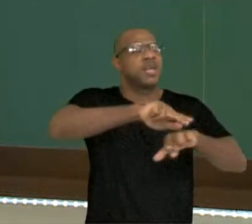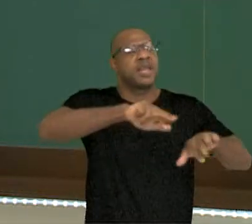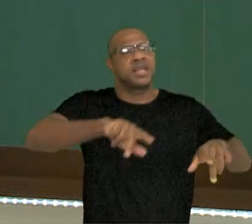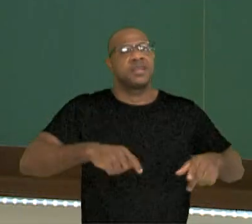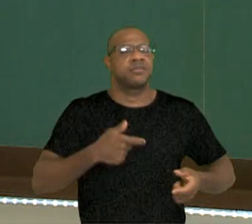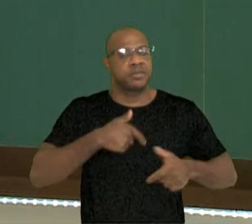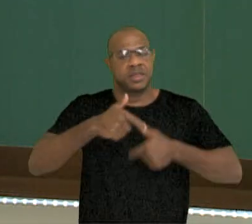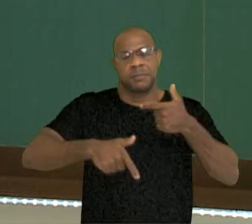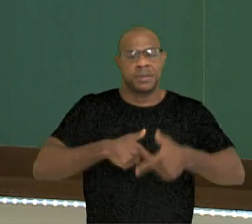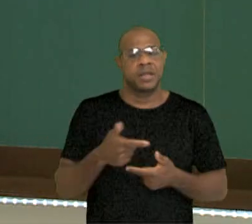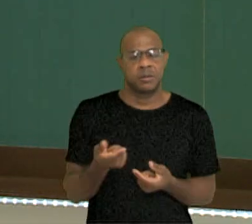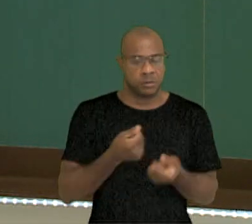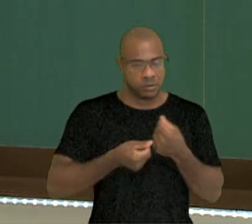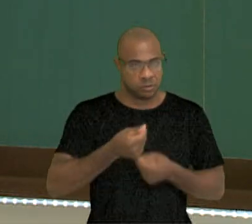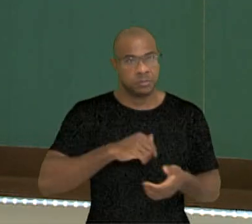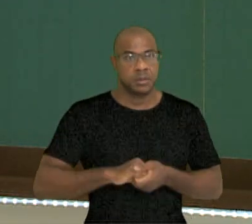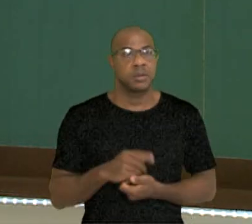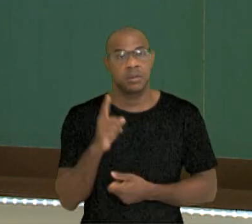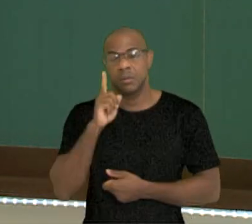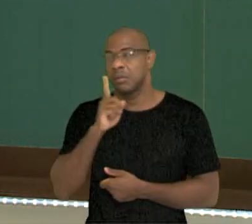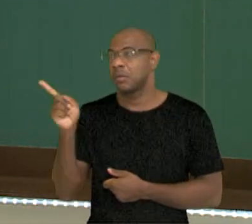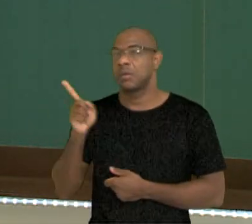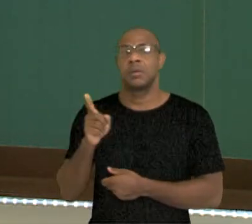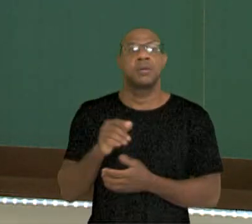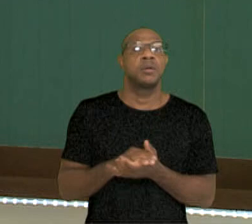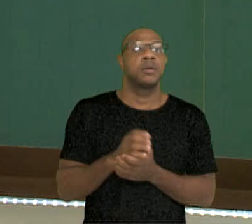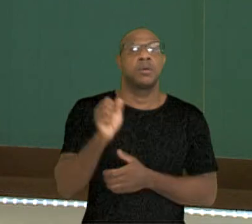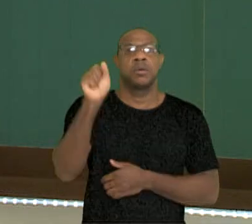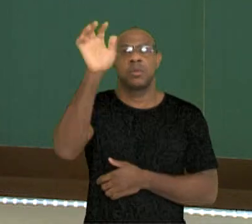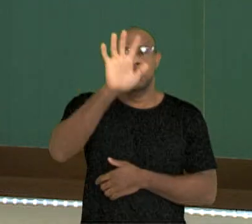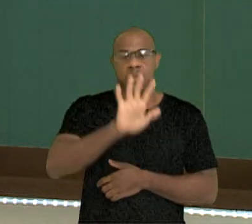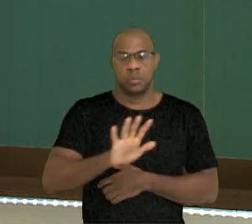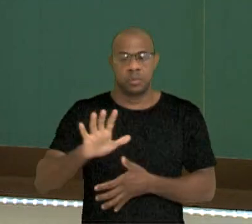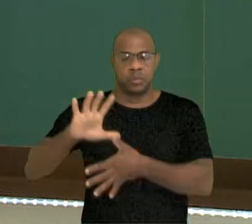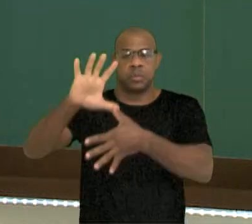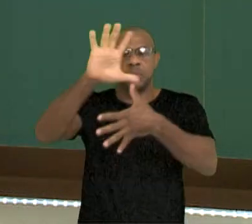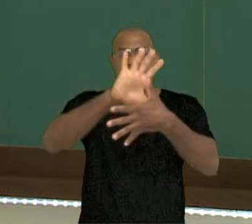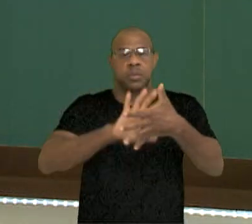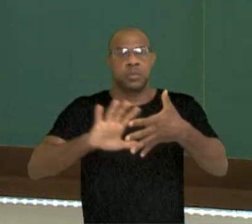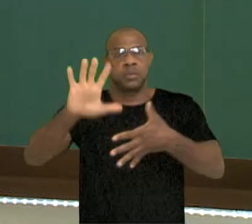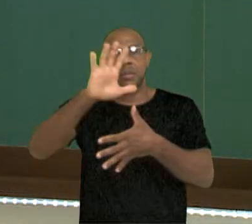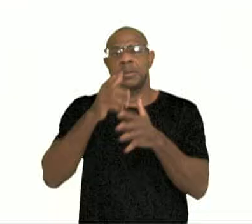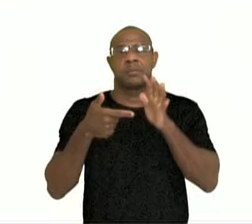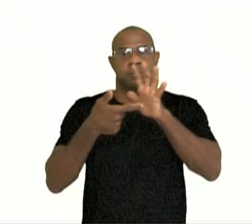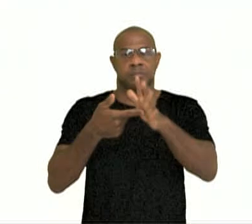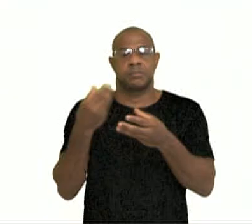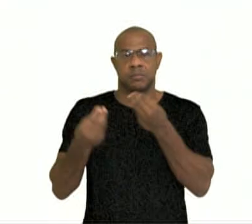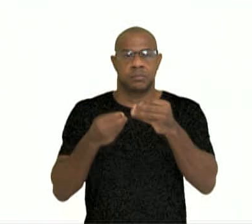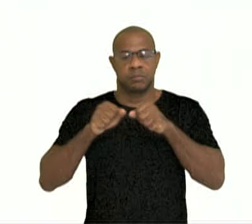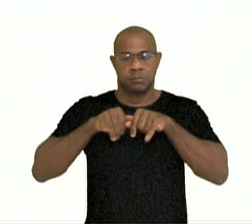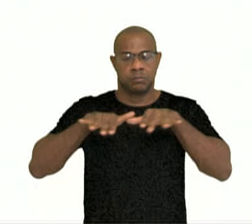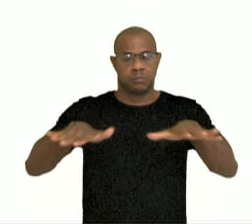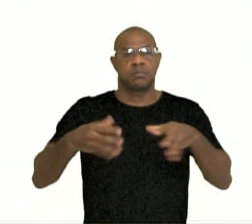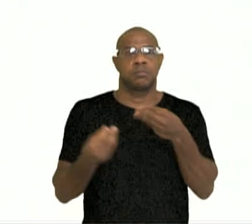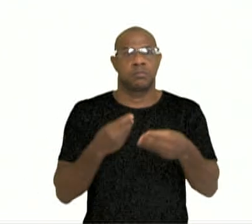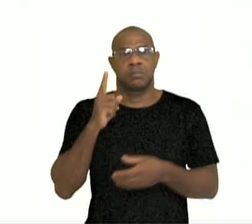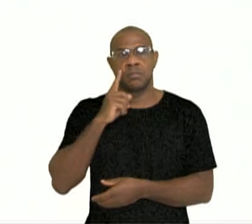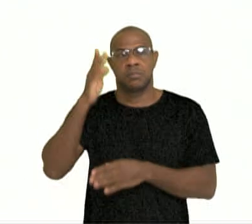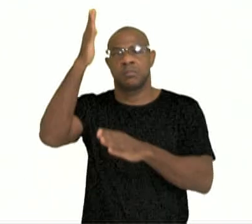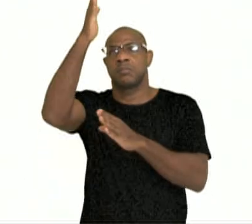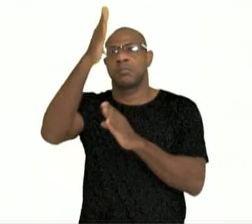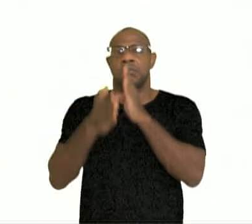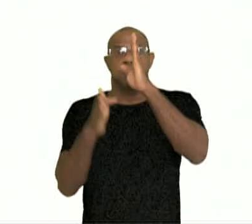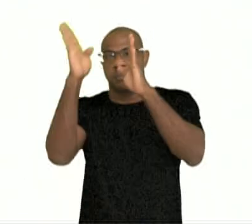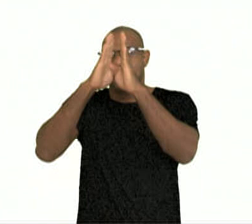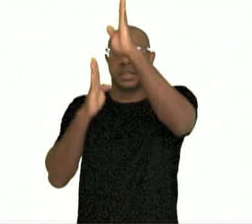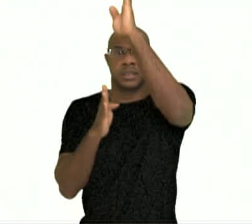o mapa aqui vai trazer para nós essa ideia da expansão ali no século XVII das atividades. Então, o que era Brasil? Era esta